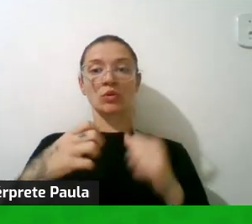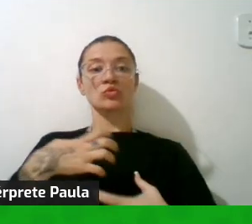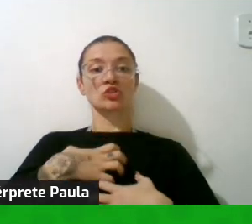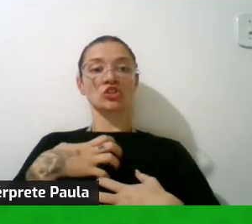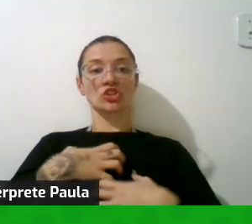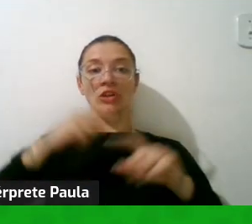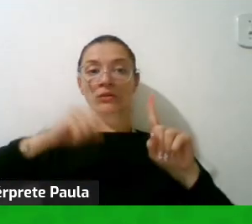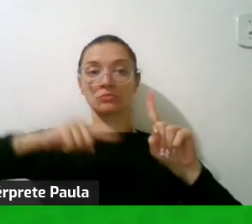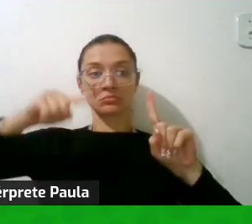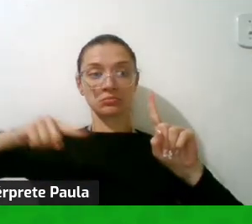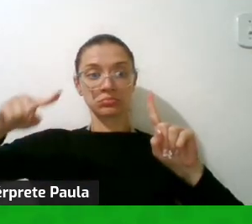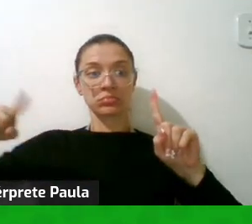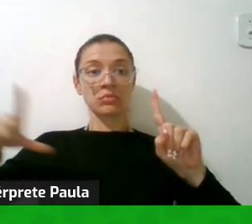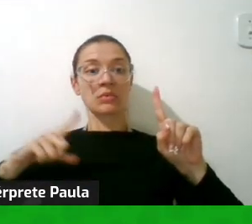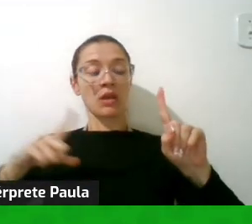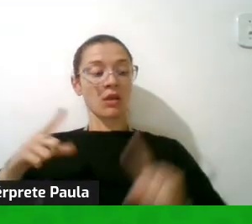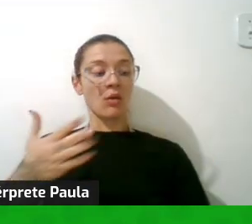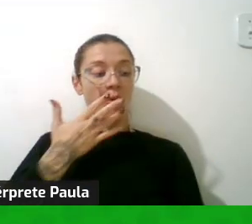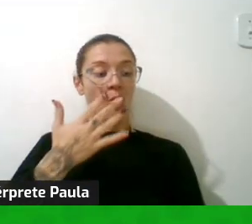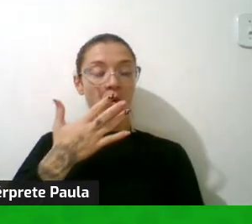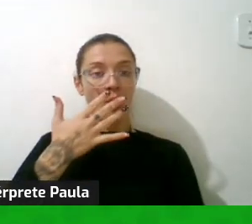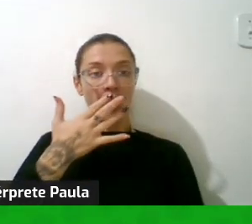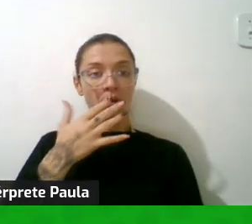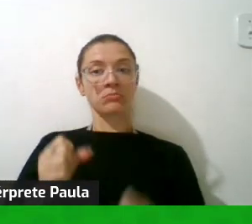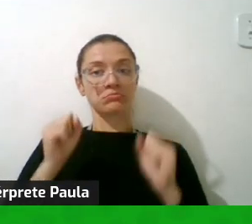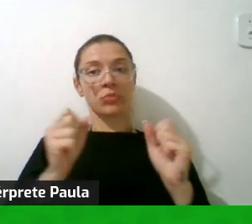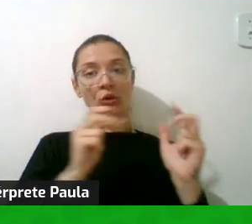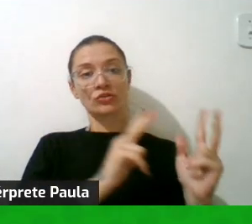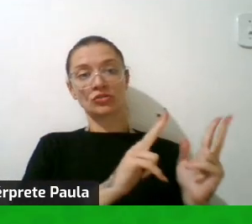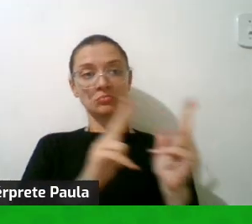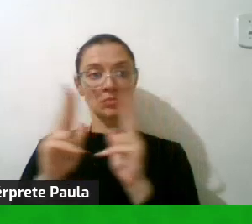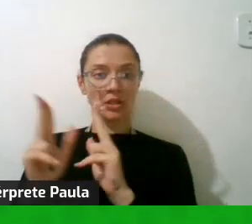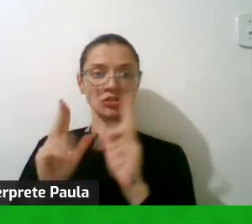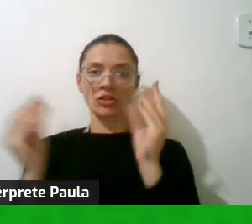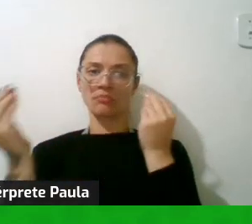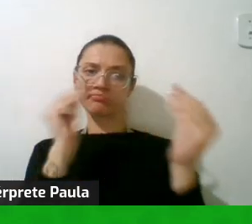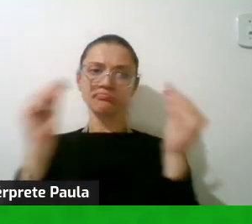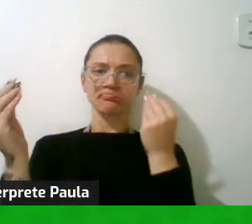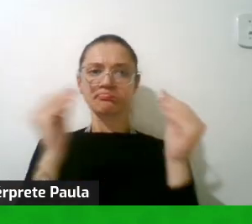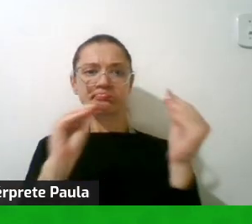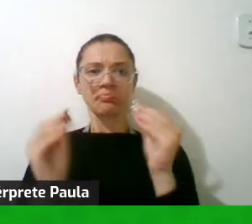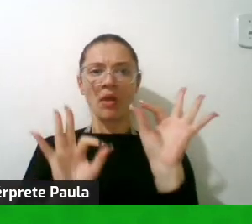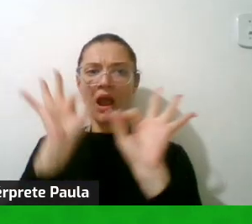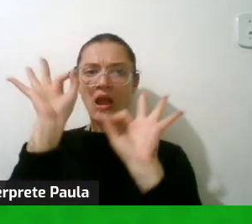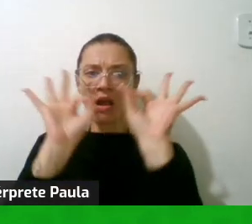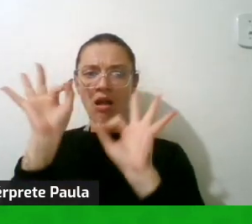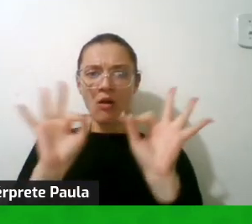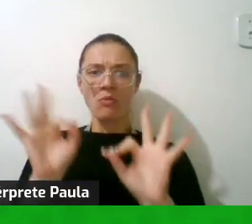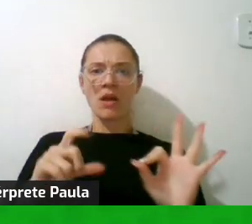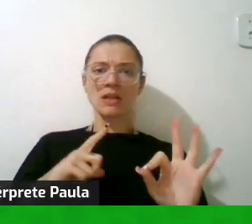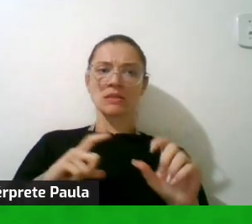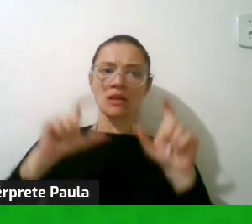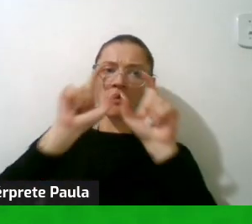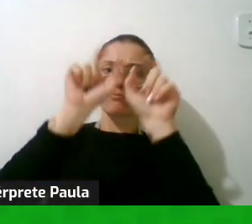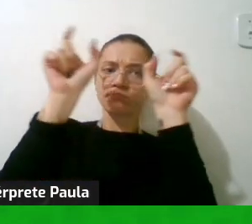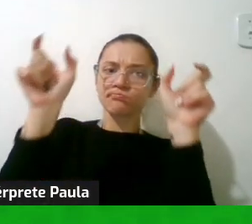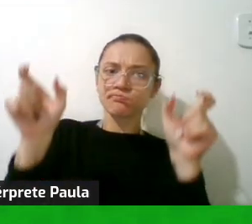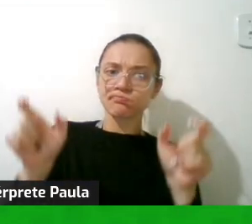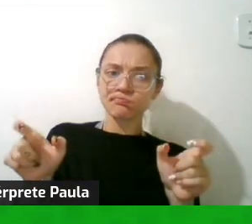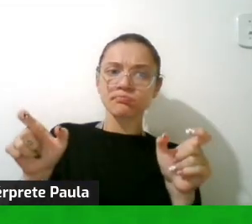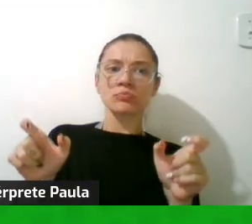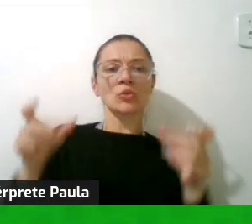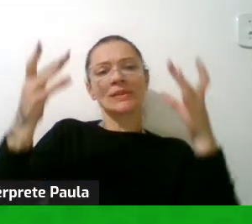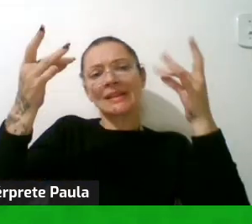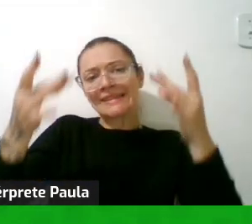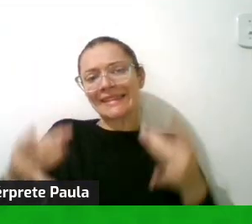cliques aqui eu tenho as cores, então posso editar os preenchimentos, se vai ter alguma borda, não vou entrar em cada um dos detalhes,